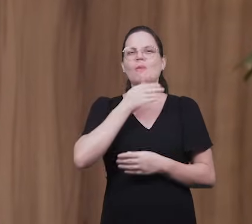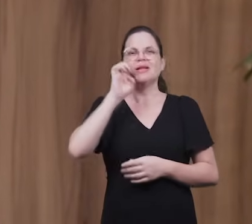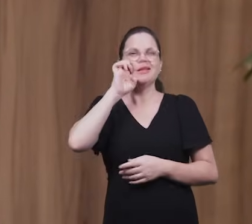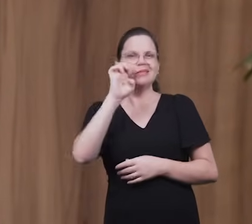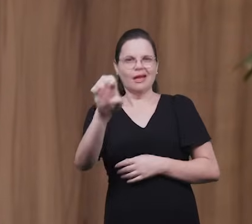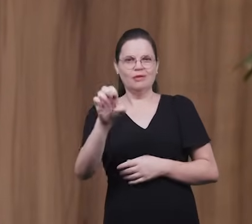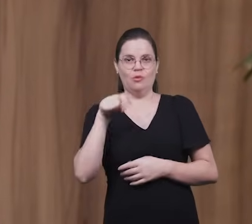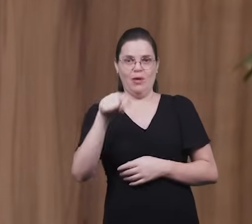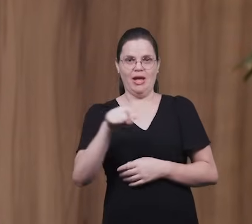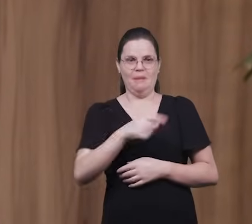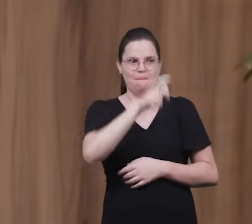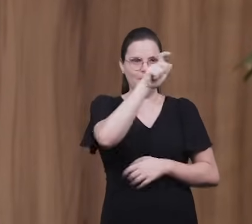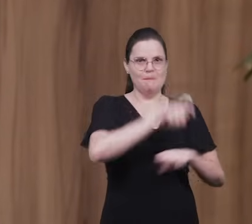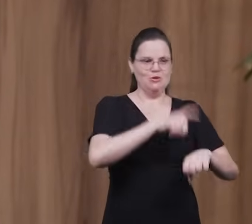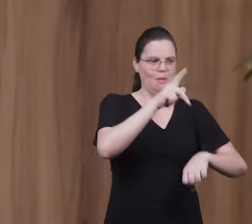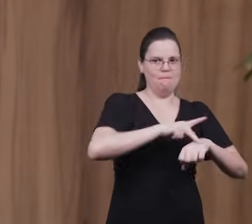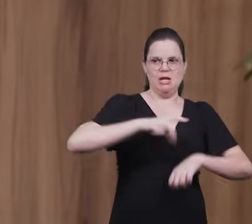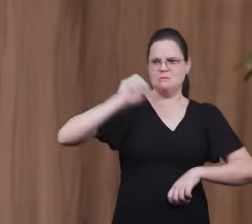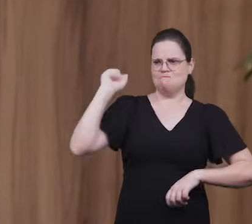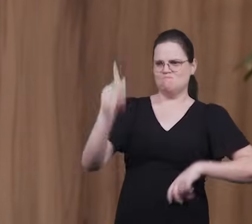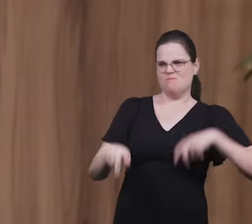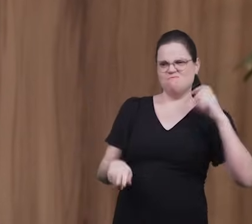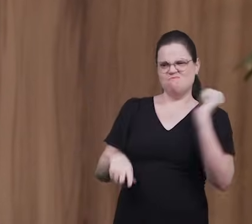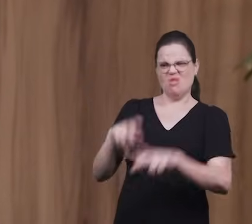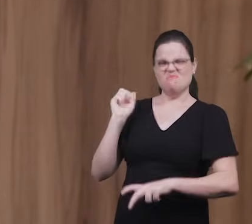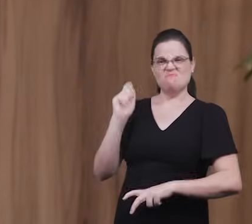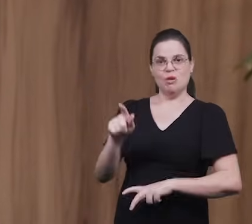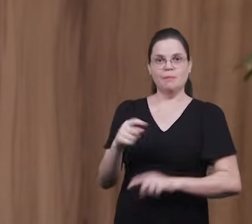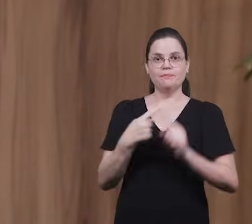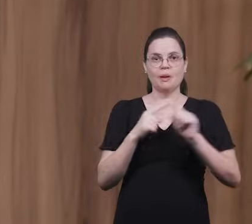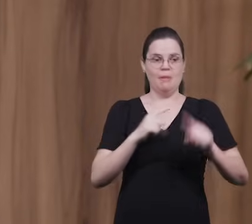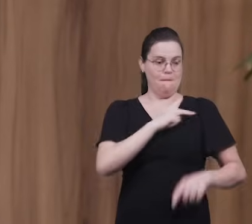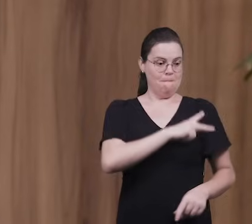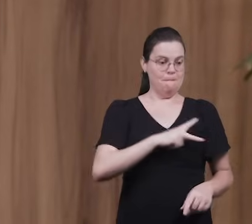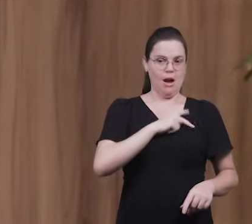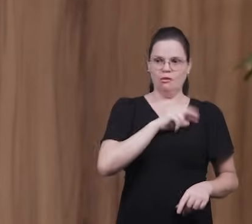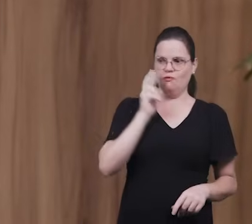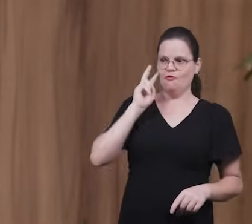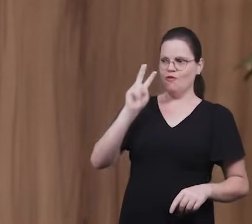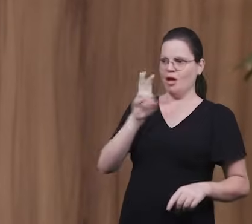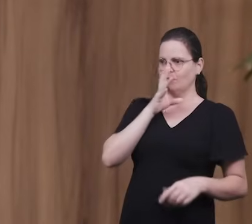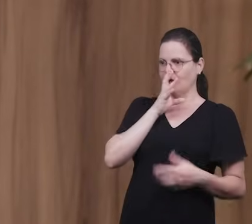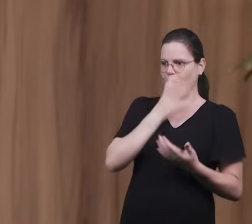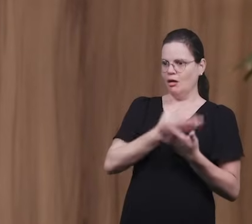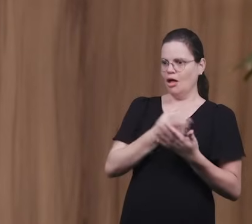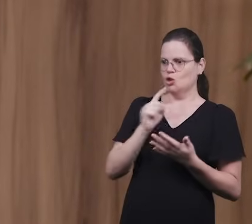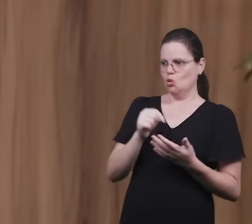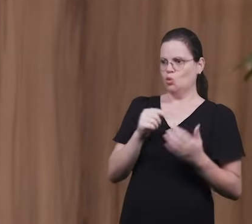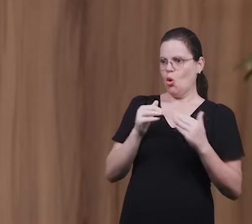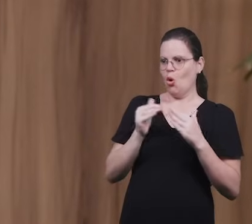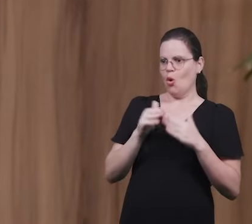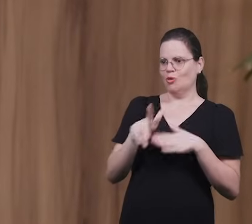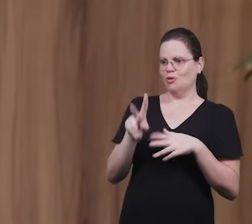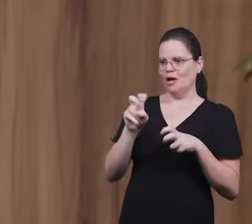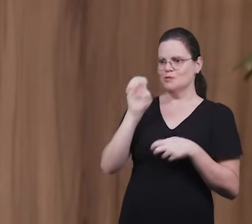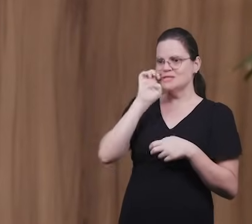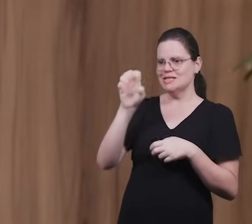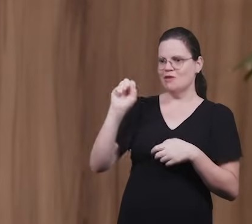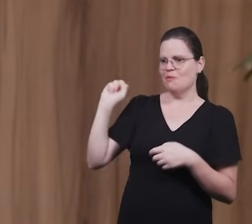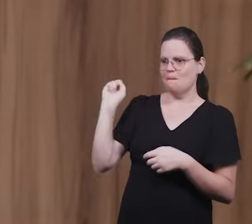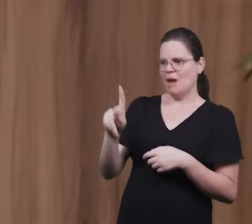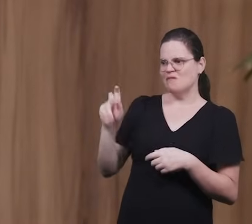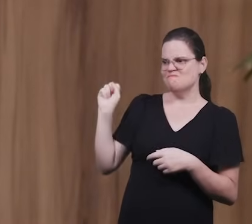lá era aquele que ia se tornar o apóstolo Paulo. Saulo estava lá, consentiu na morte de Estevão, com a morte